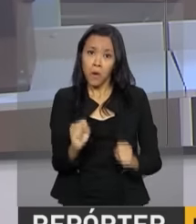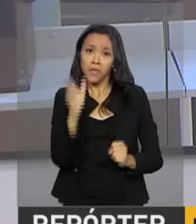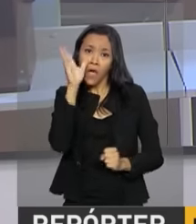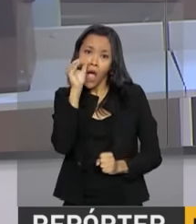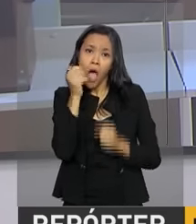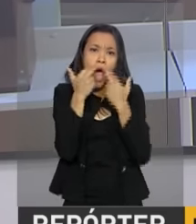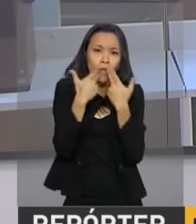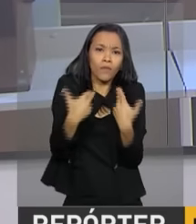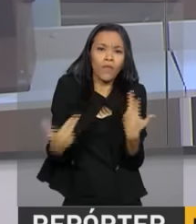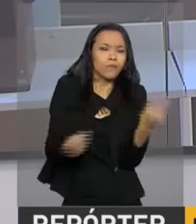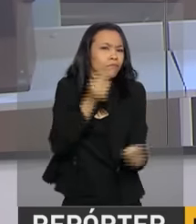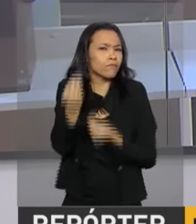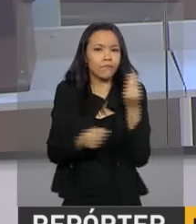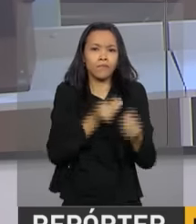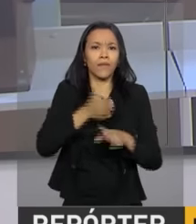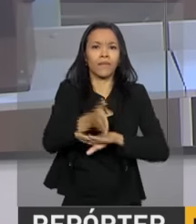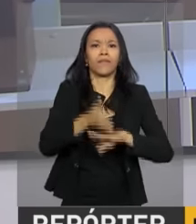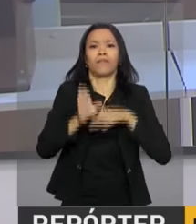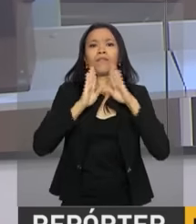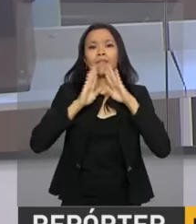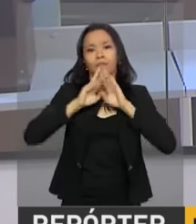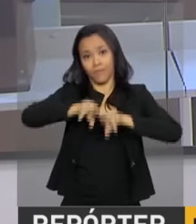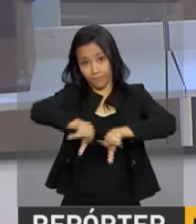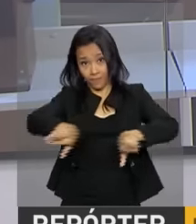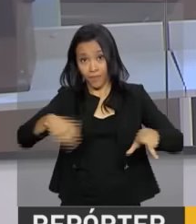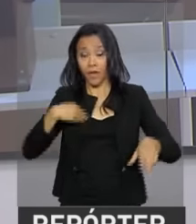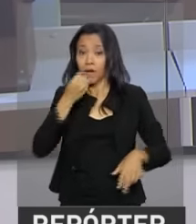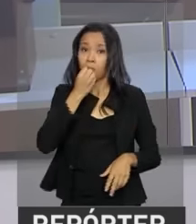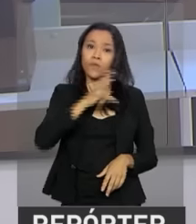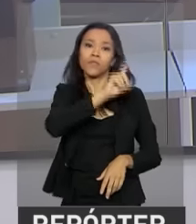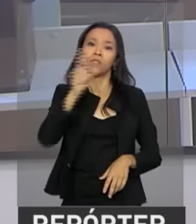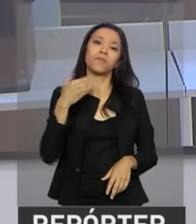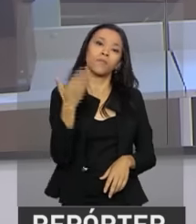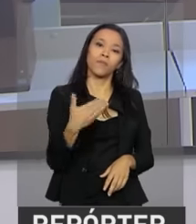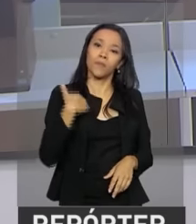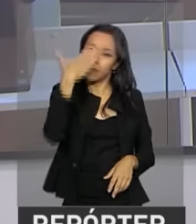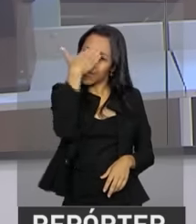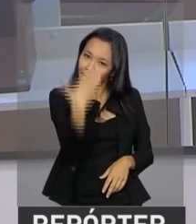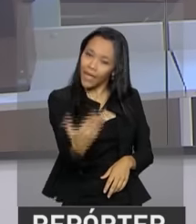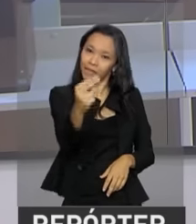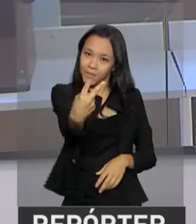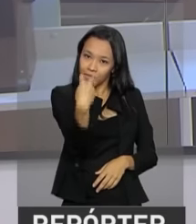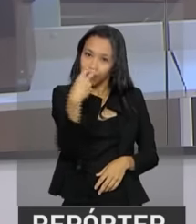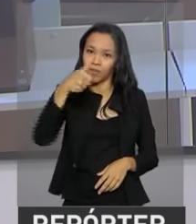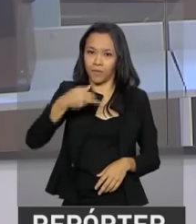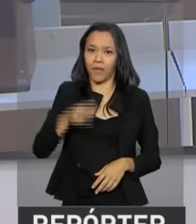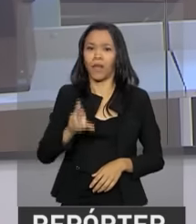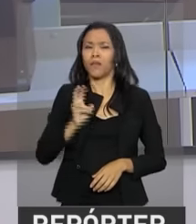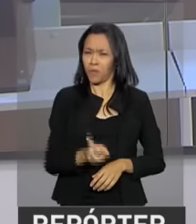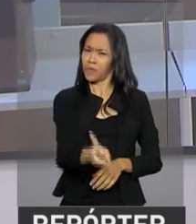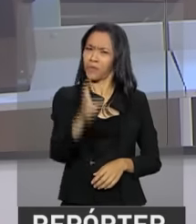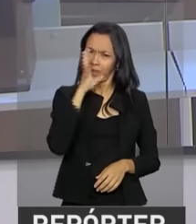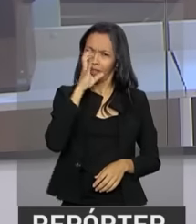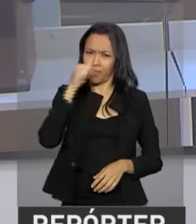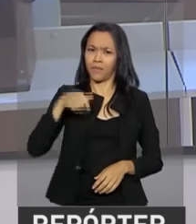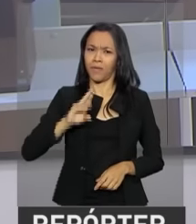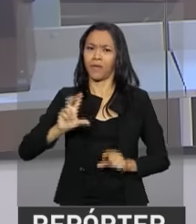acompanhar também as novidades em nossas redes sociais. Um bom dia para você, obrigada pela sua companhia e continue